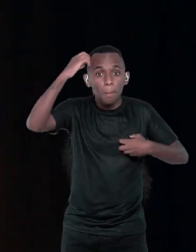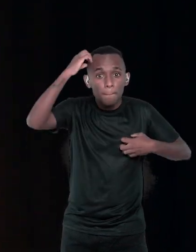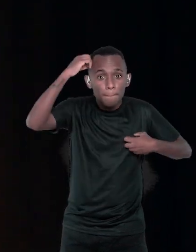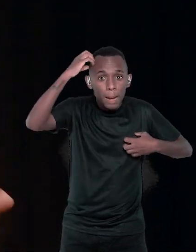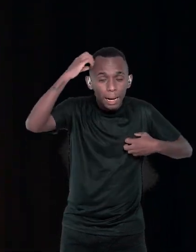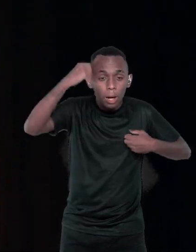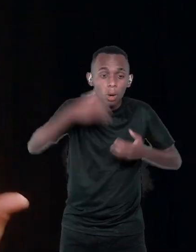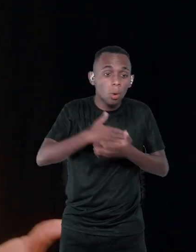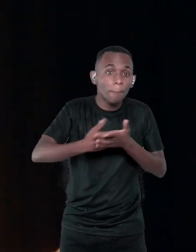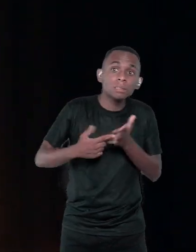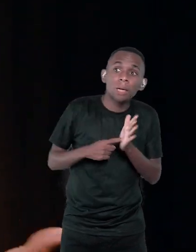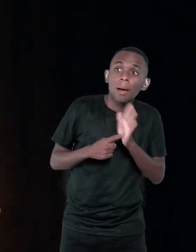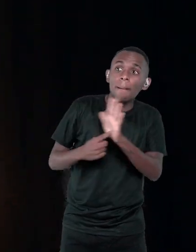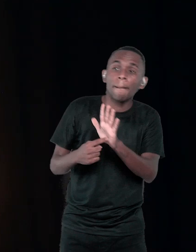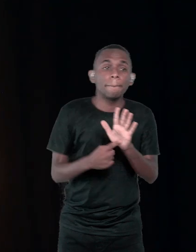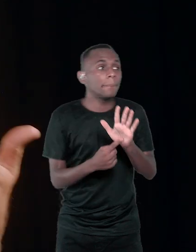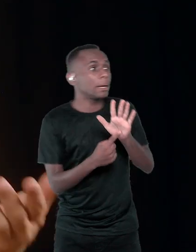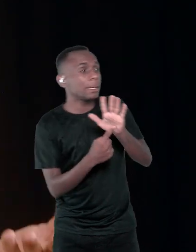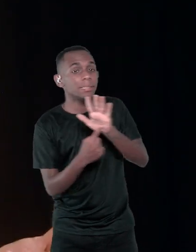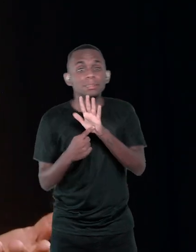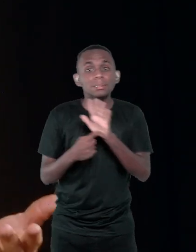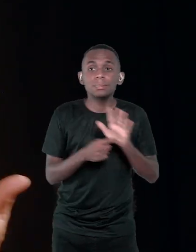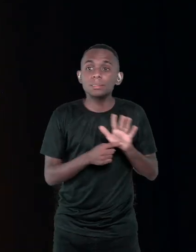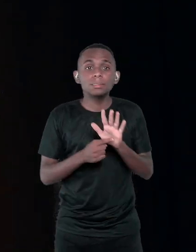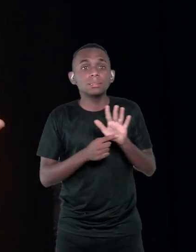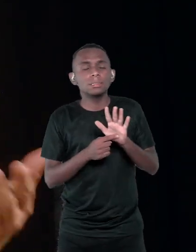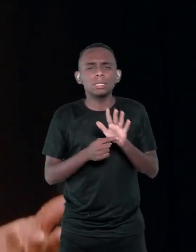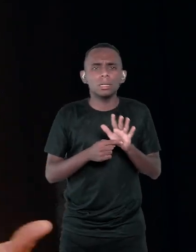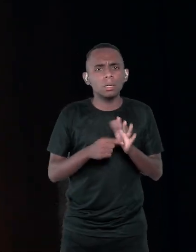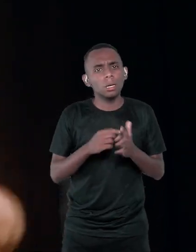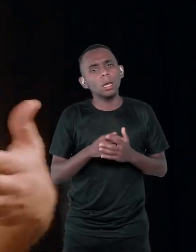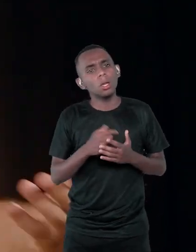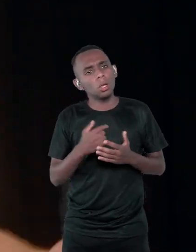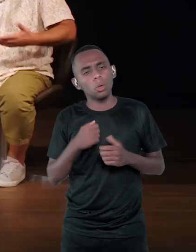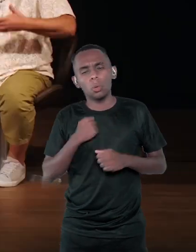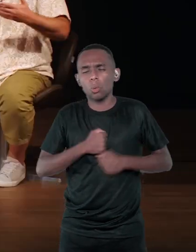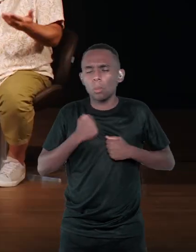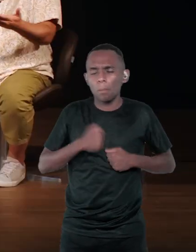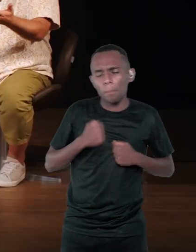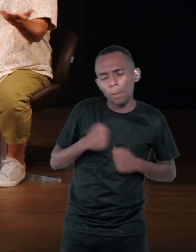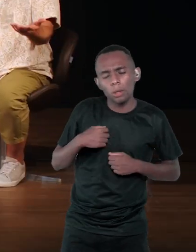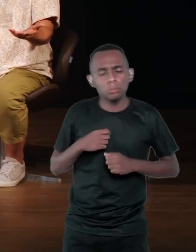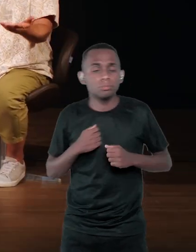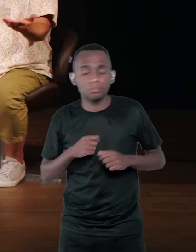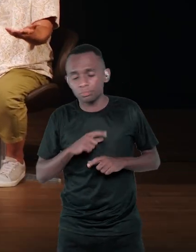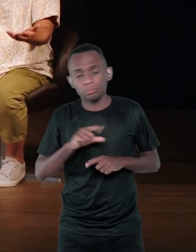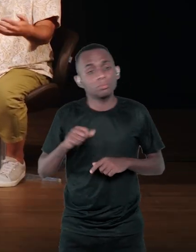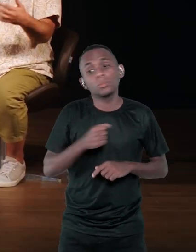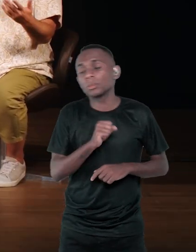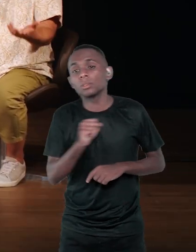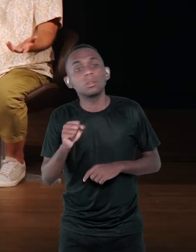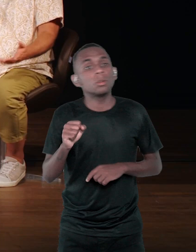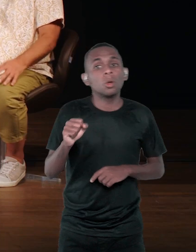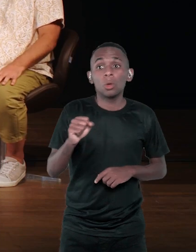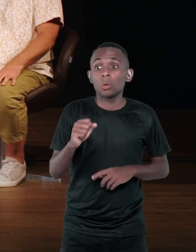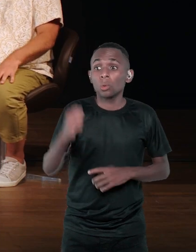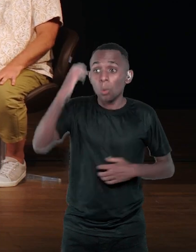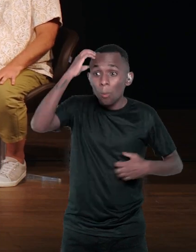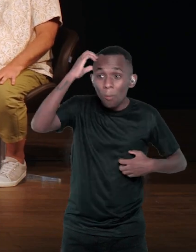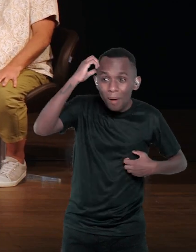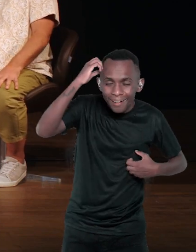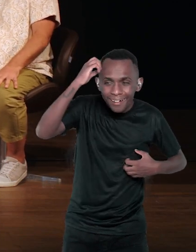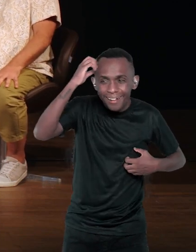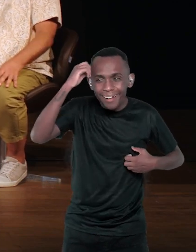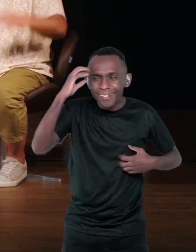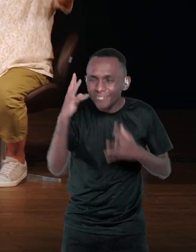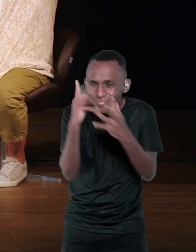lado do Parque Lage, eles desciam aquilo, e mais de uma vez eu saio do banho, saio do quarto, eu vejo um na minha casa. E não é um macaco